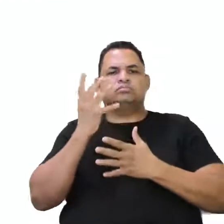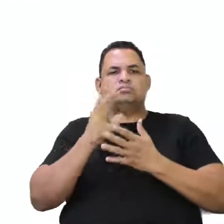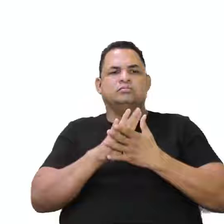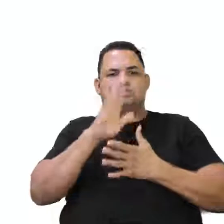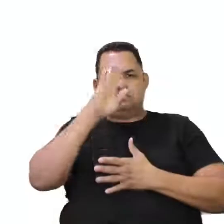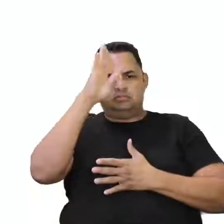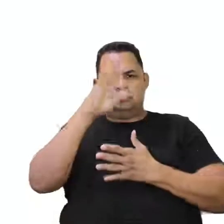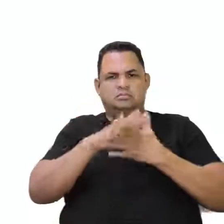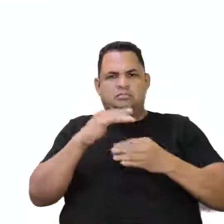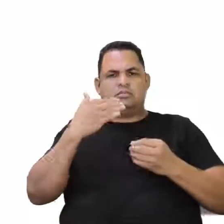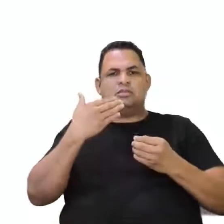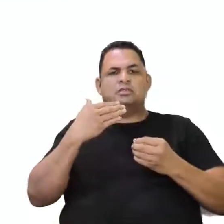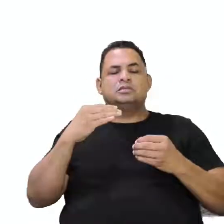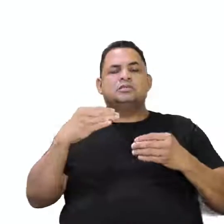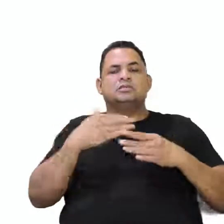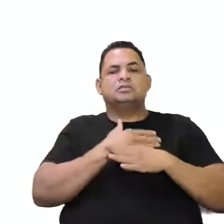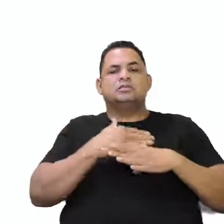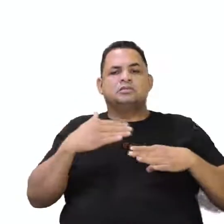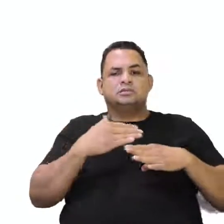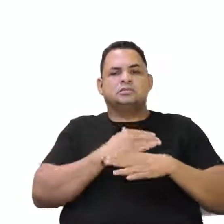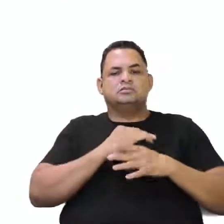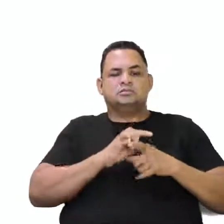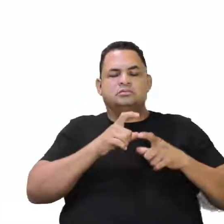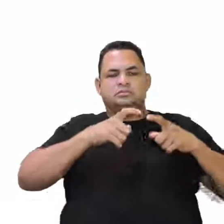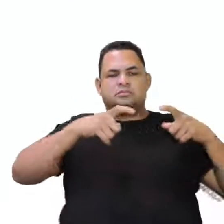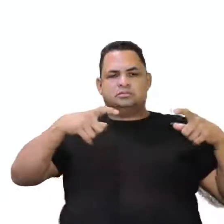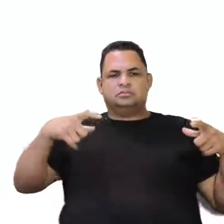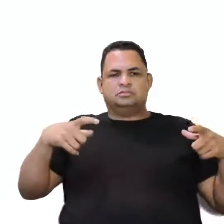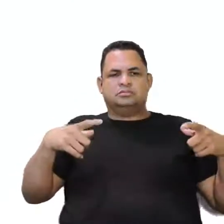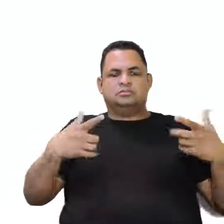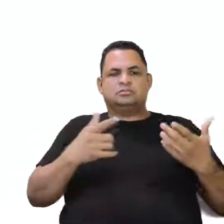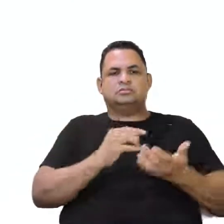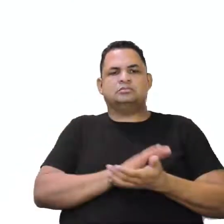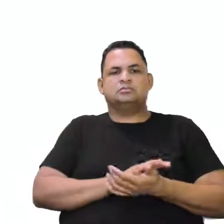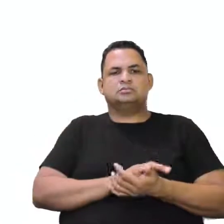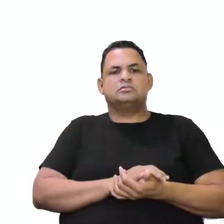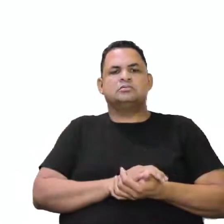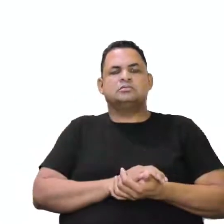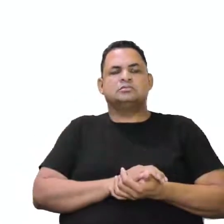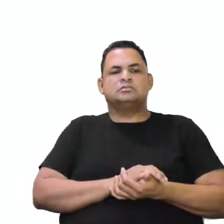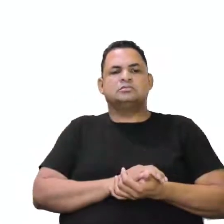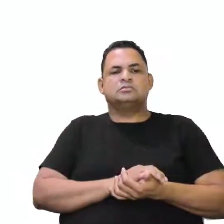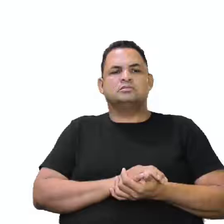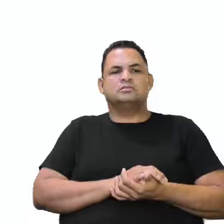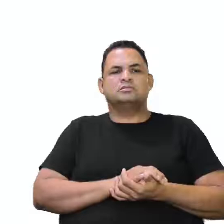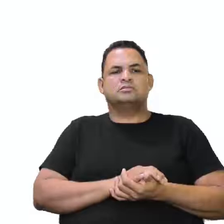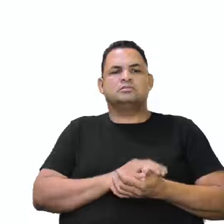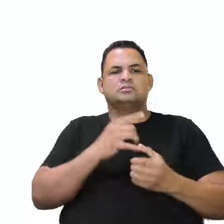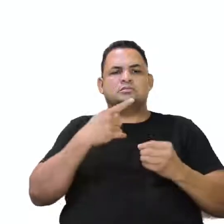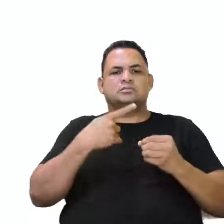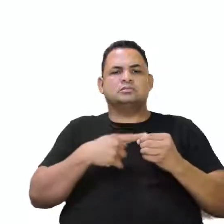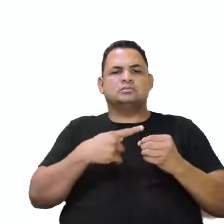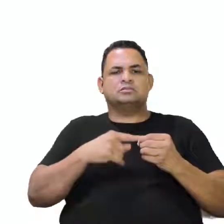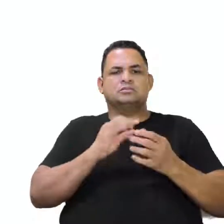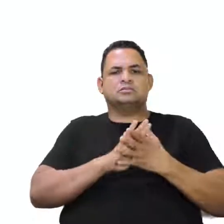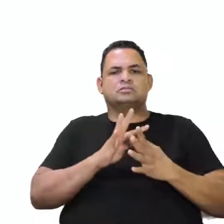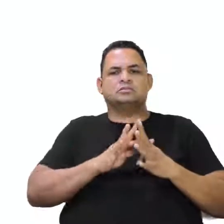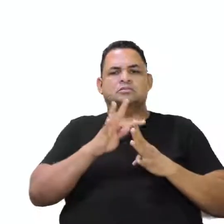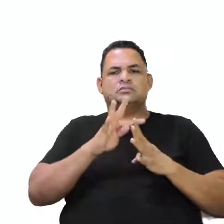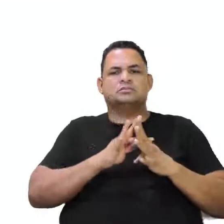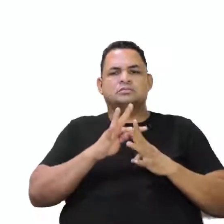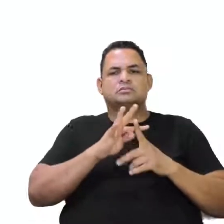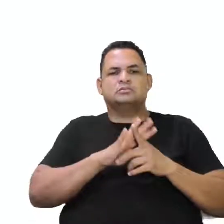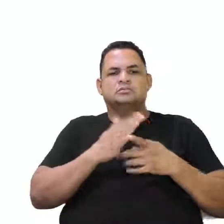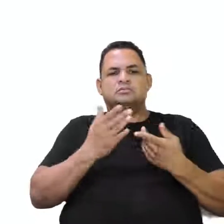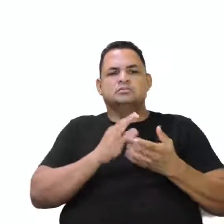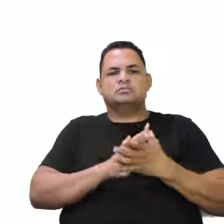principalmente nas cidades com elevado grau de urbanização. Sim, Nessas cidades, a temperatura